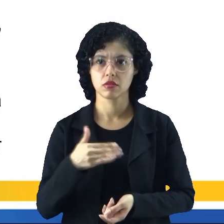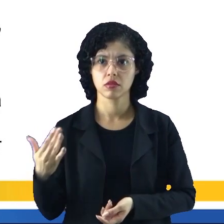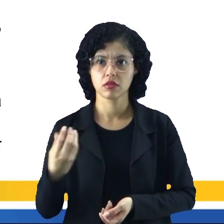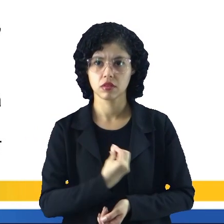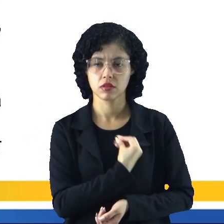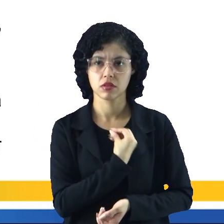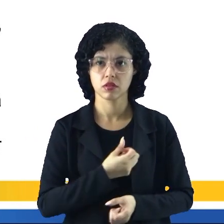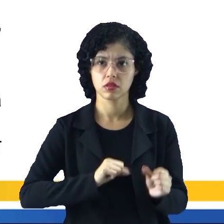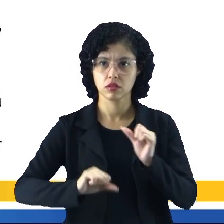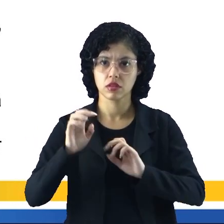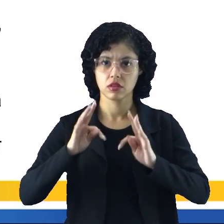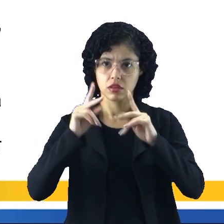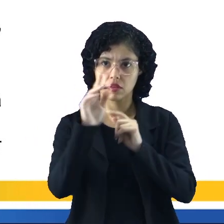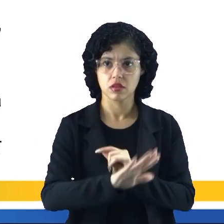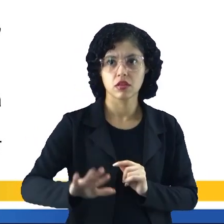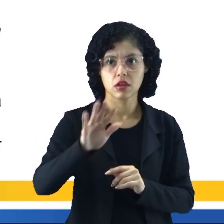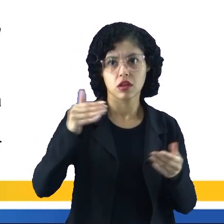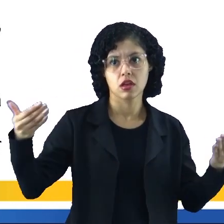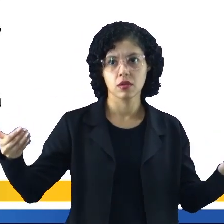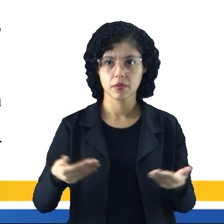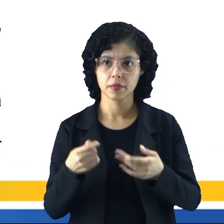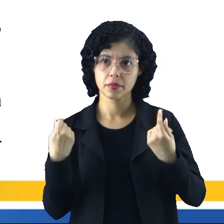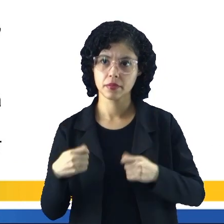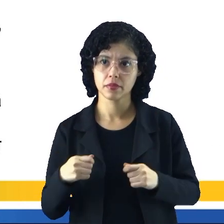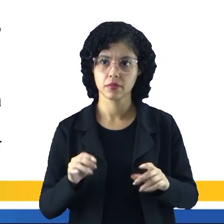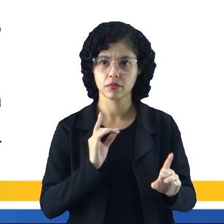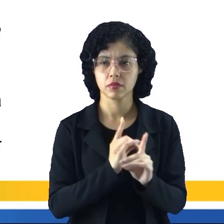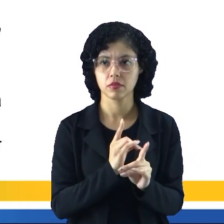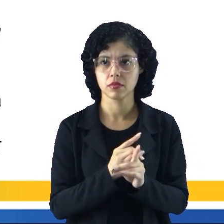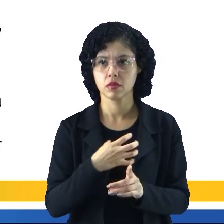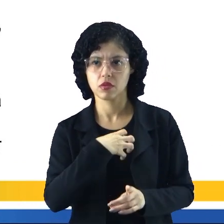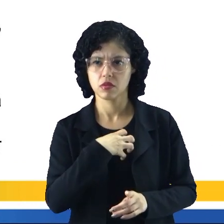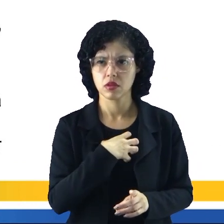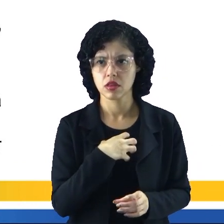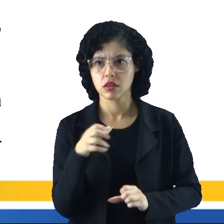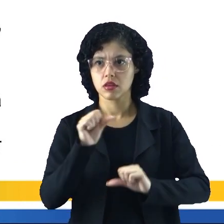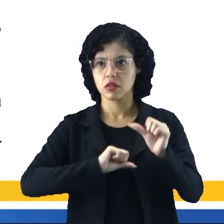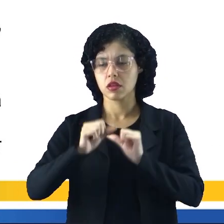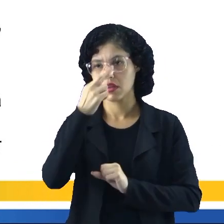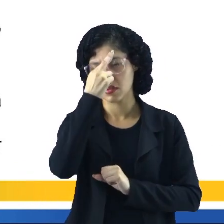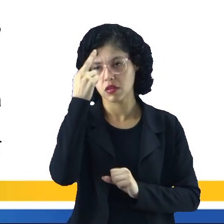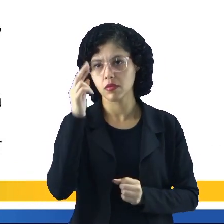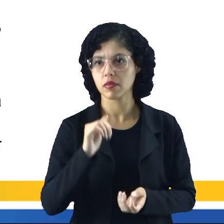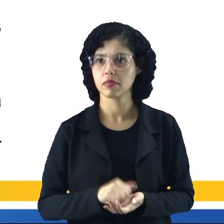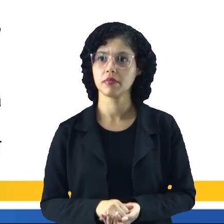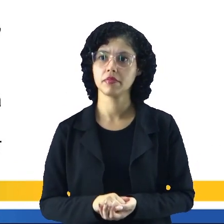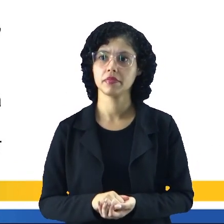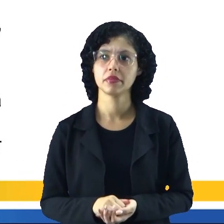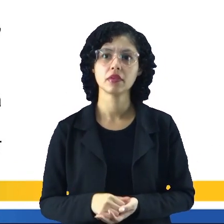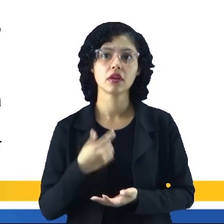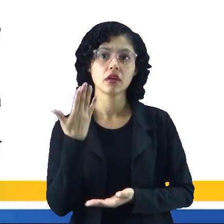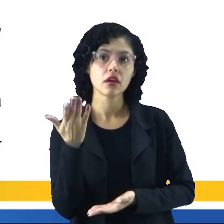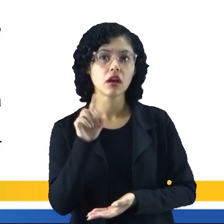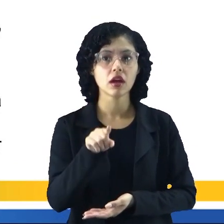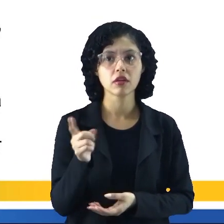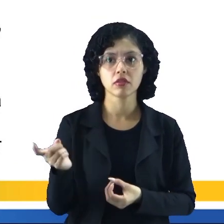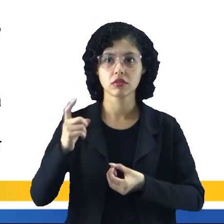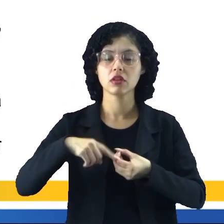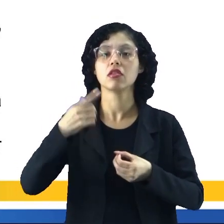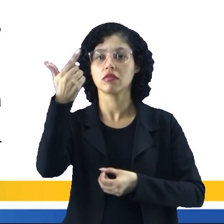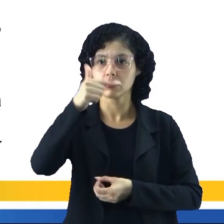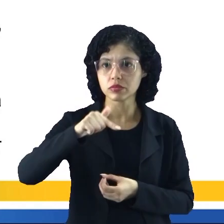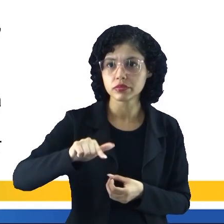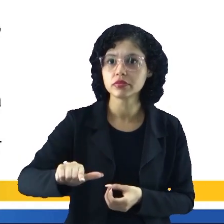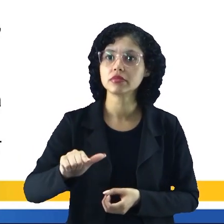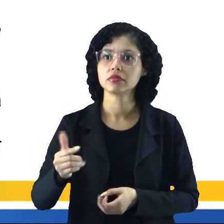descobre que sua vida mudou totalmente e agora precisa encontrar um jeito de mudar essa história nem que para isso tenha